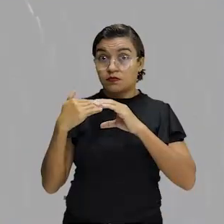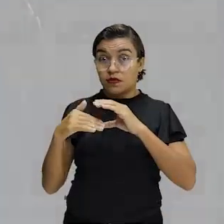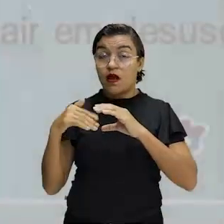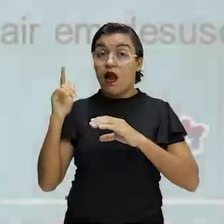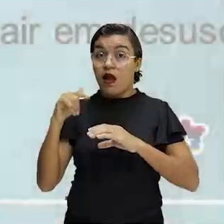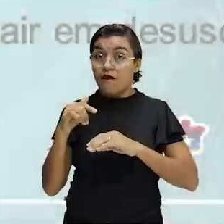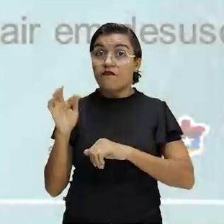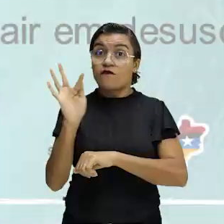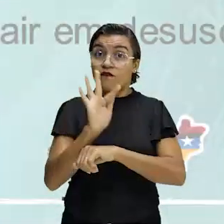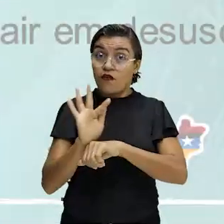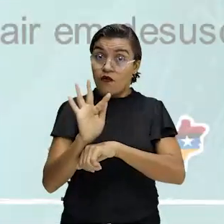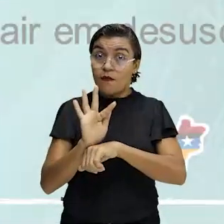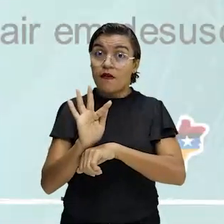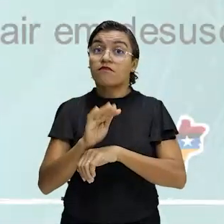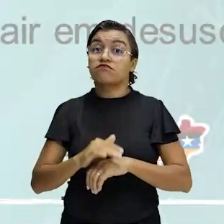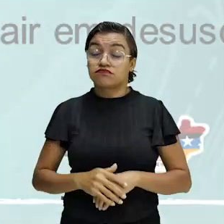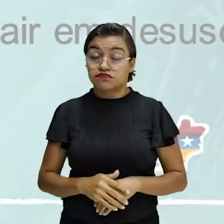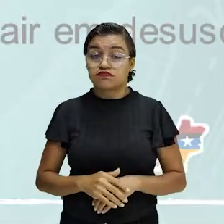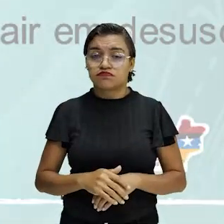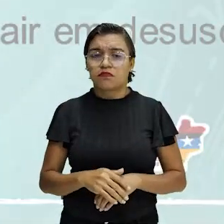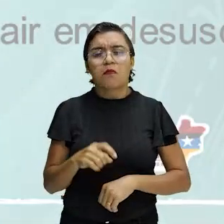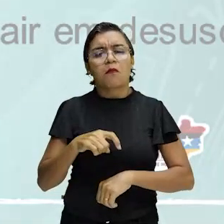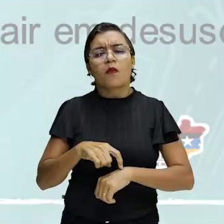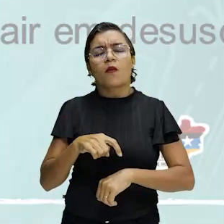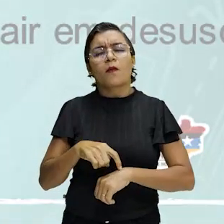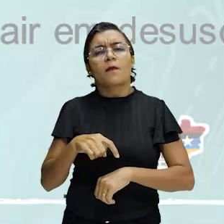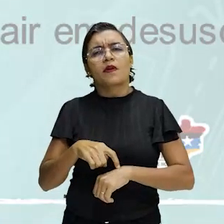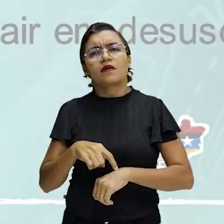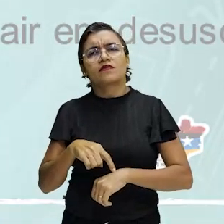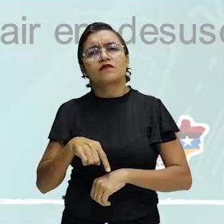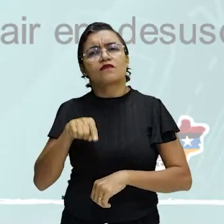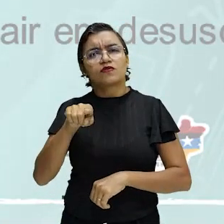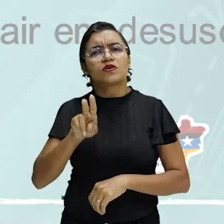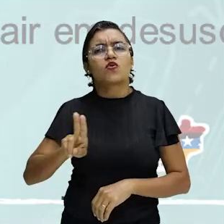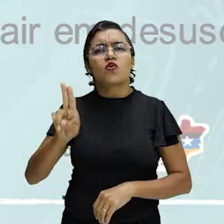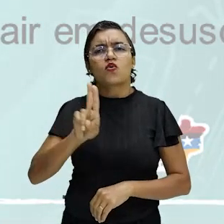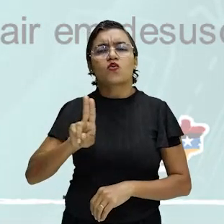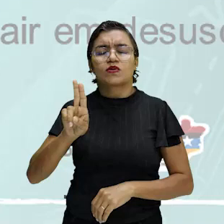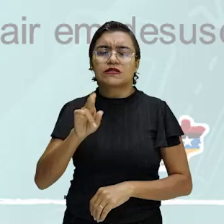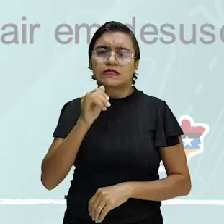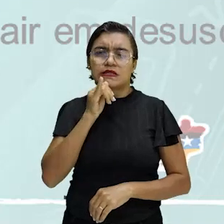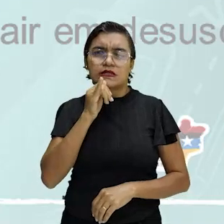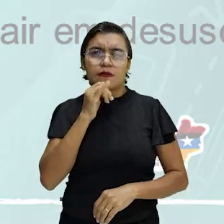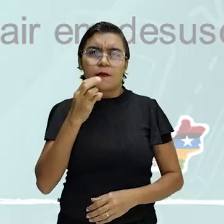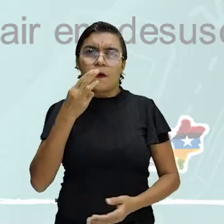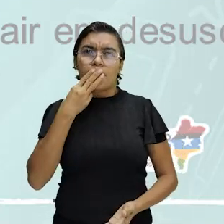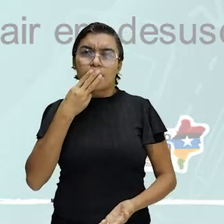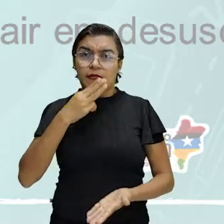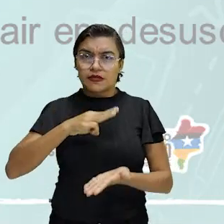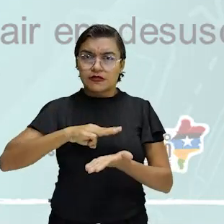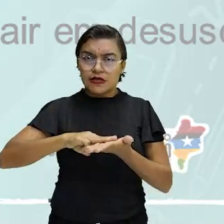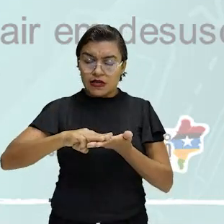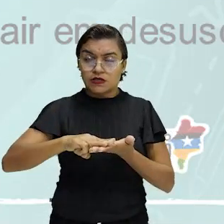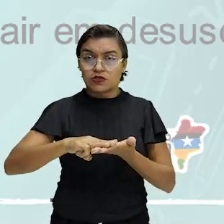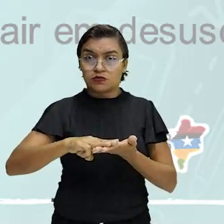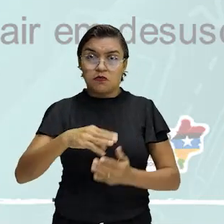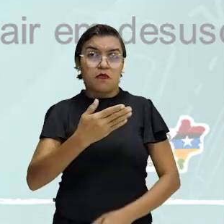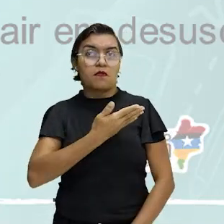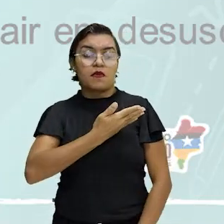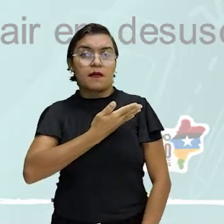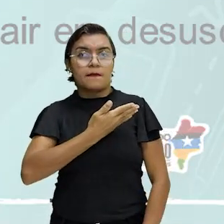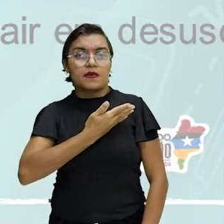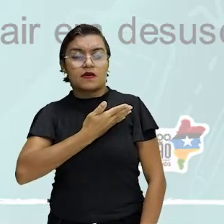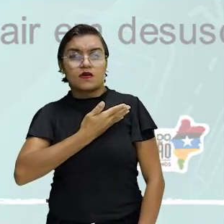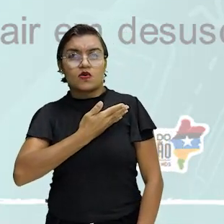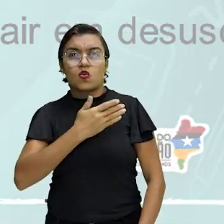né? Em que situações você costuma recorrer ao e-mail? Por exemplo, você quer mandar uma mensagem ao amigo, você quer marcar de ir ao